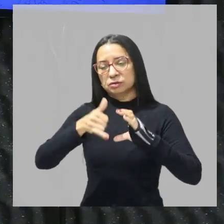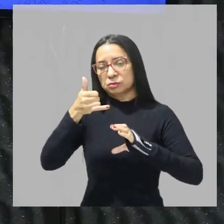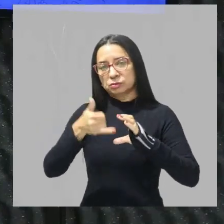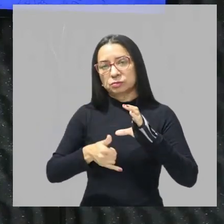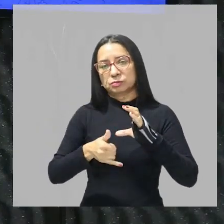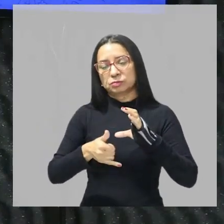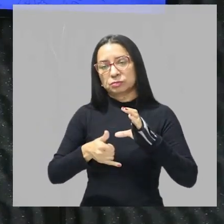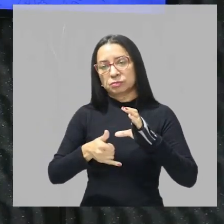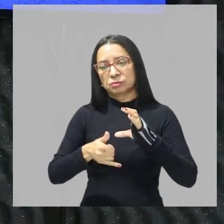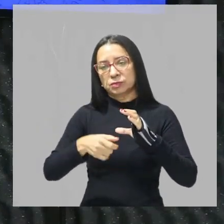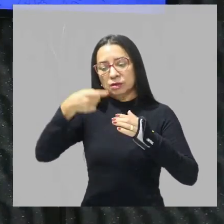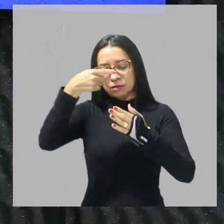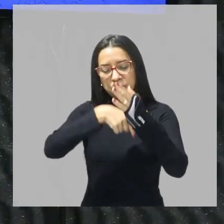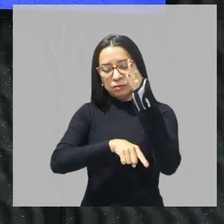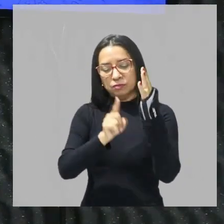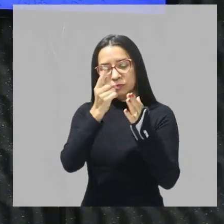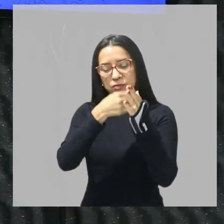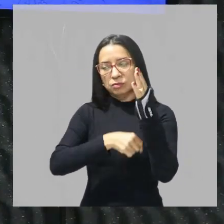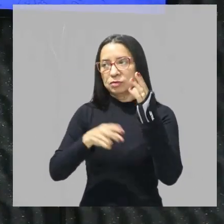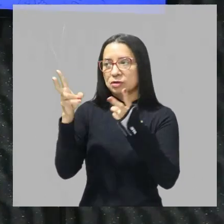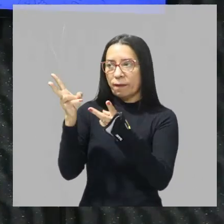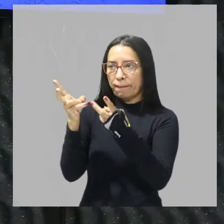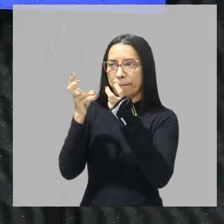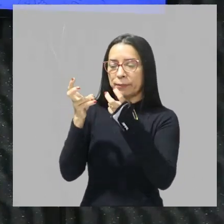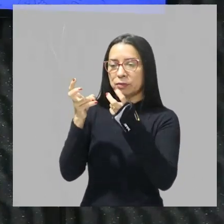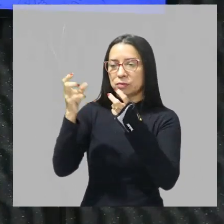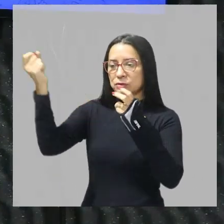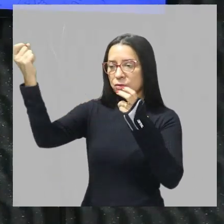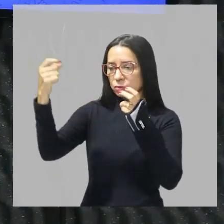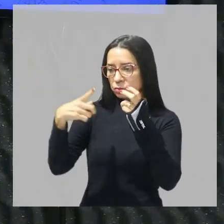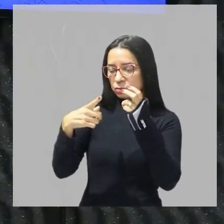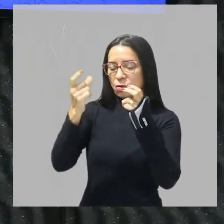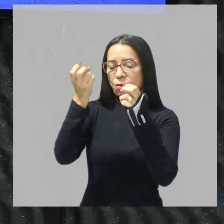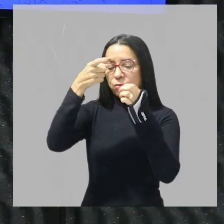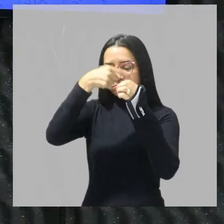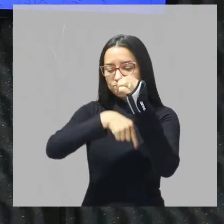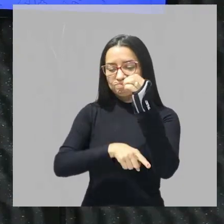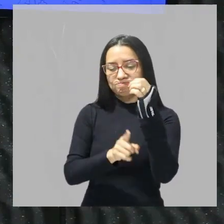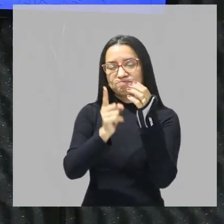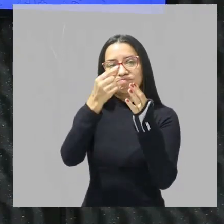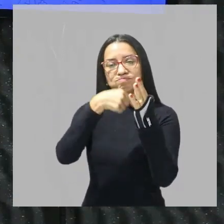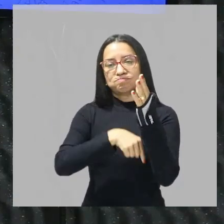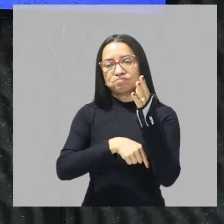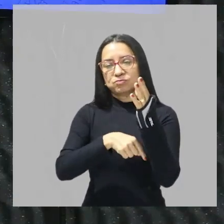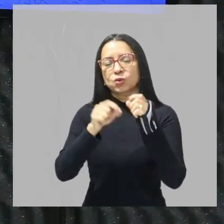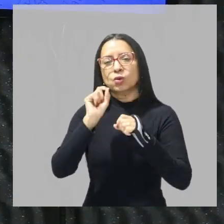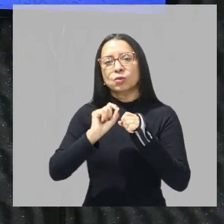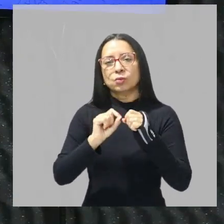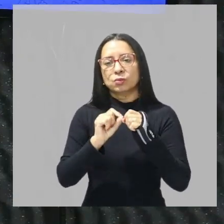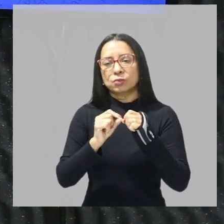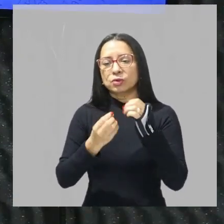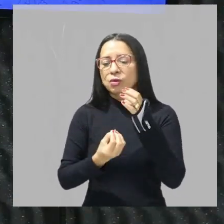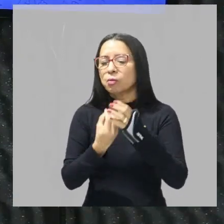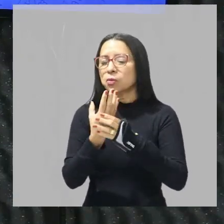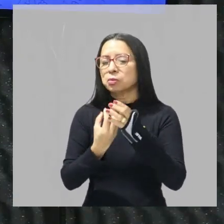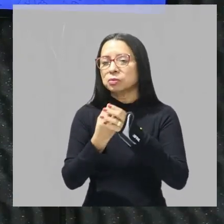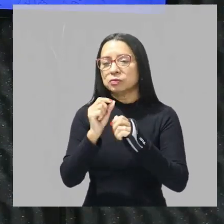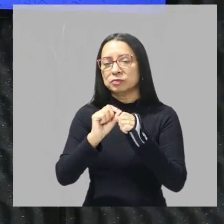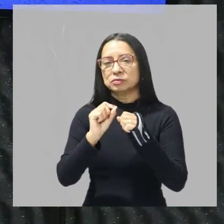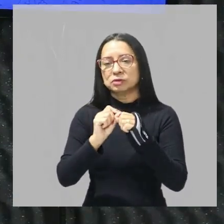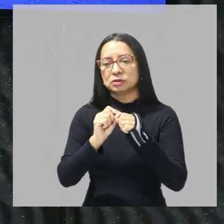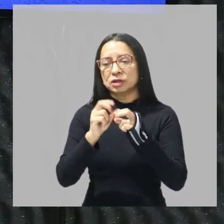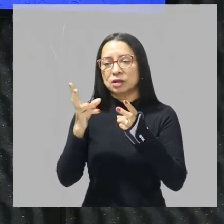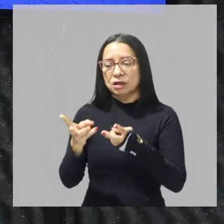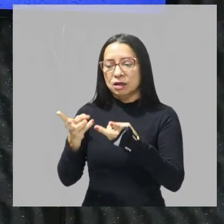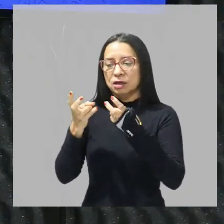Então, a fotossíntese é a absorção da luz, e nessa absorção da luz, o que o indivíduo produtor vai fazer? Ele